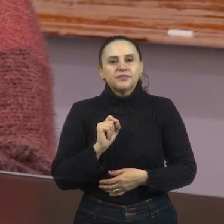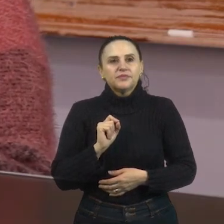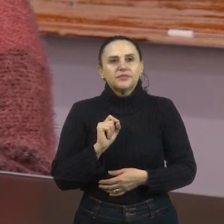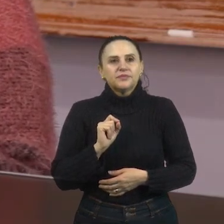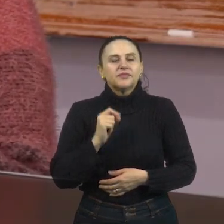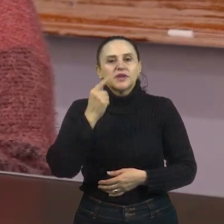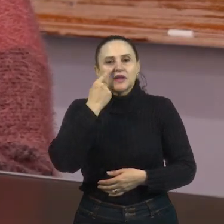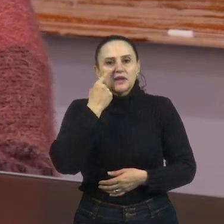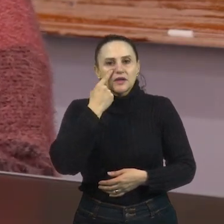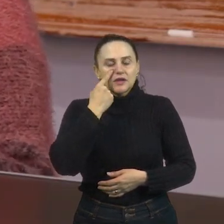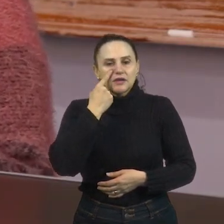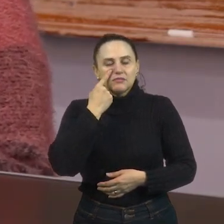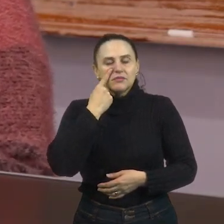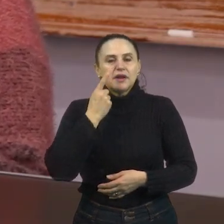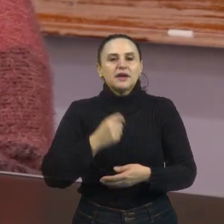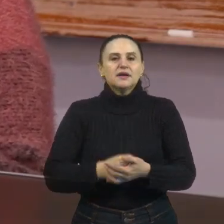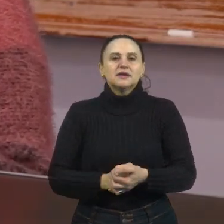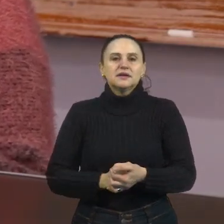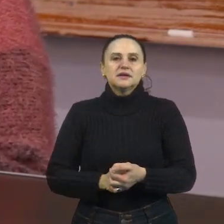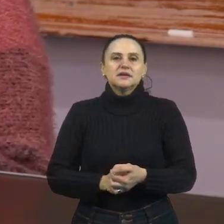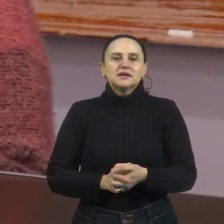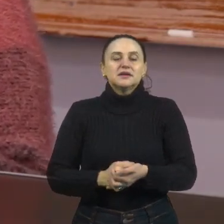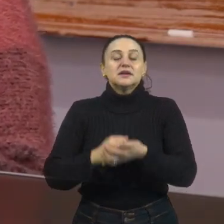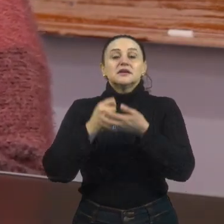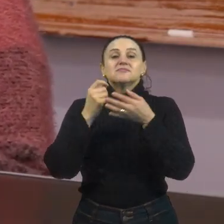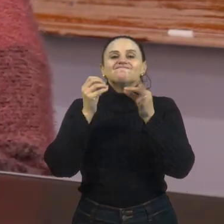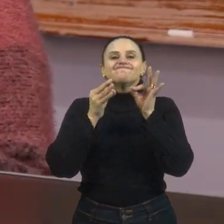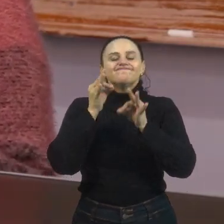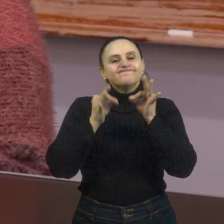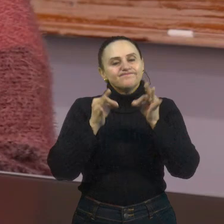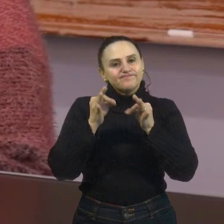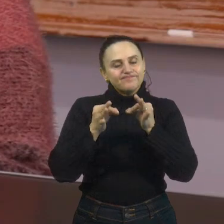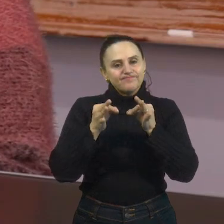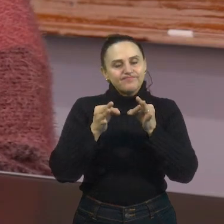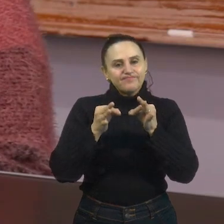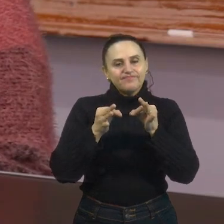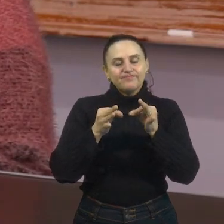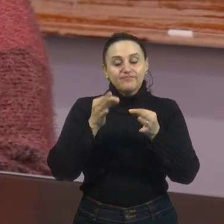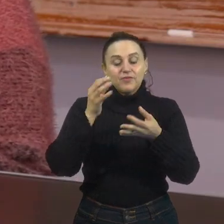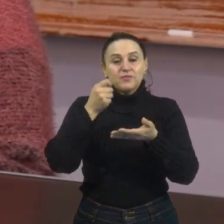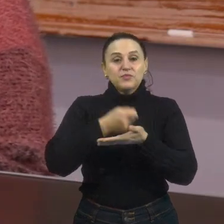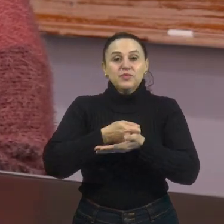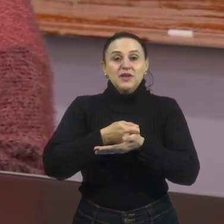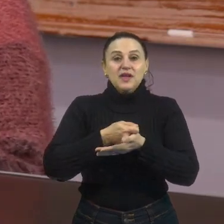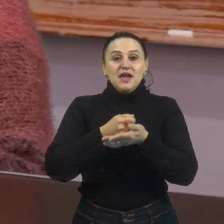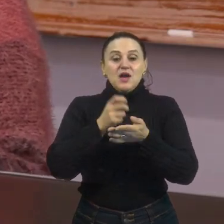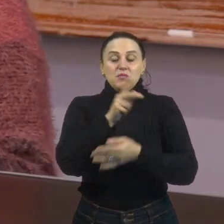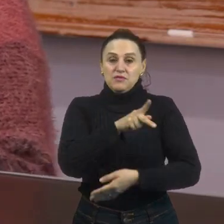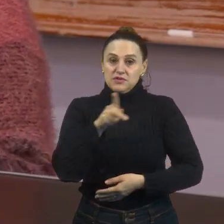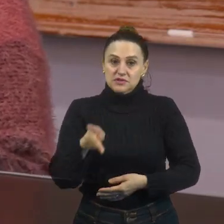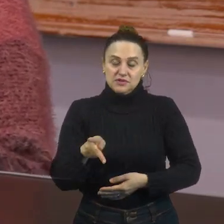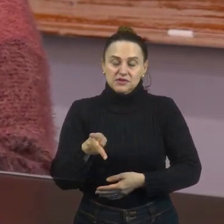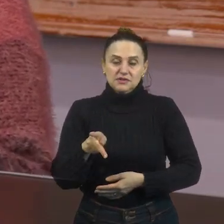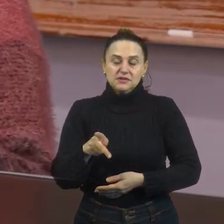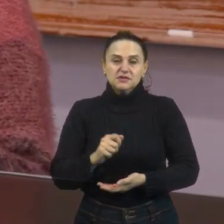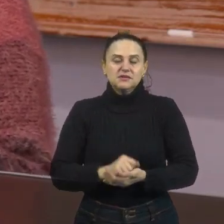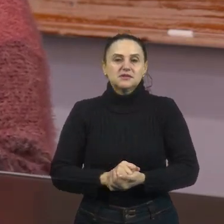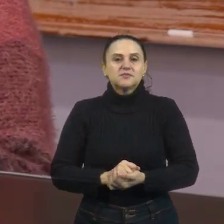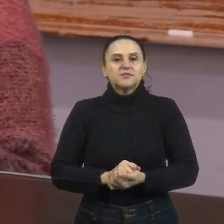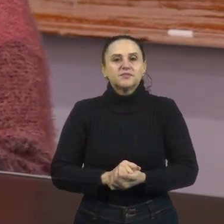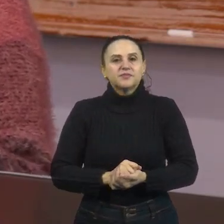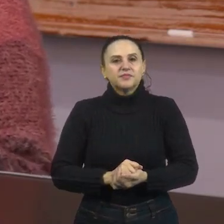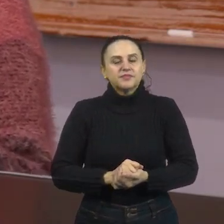e para se comprometerem mesmo, né, enquanto professores, e com mediações